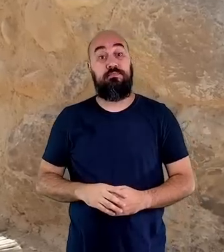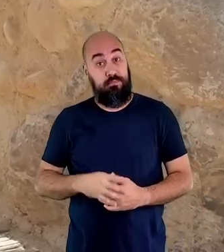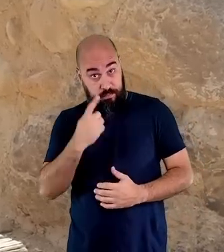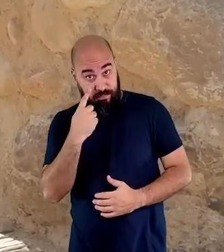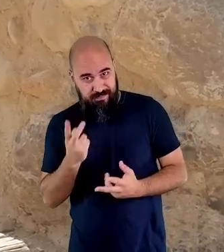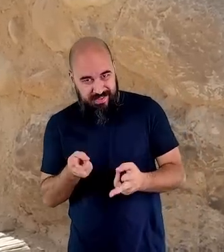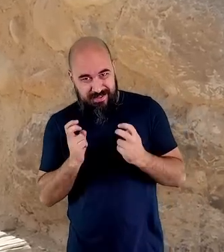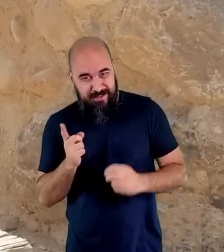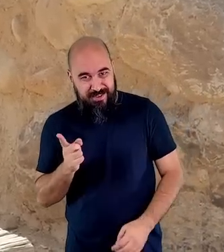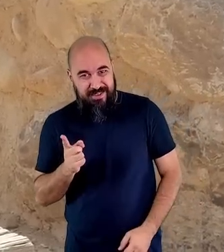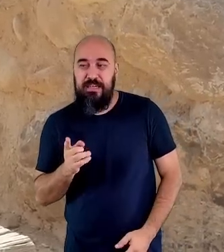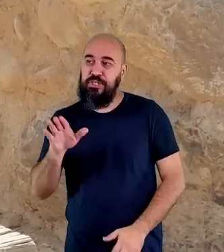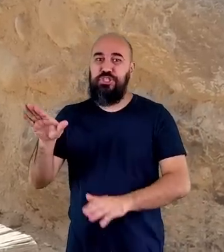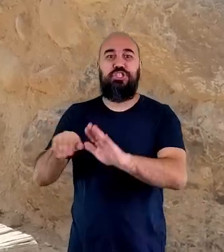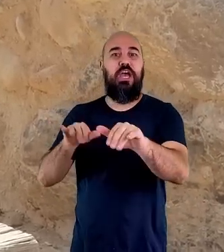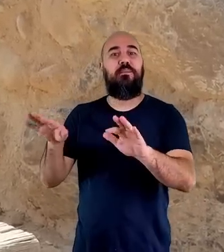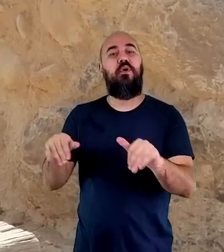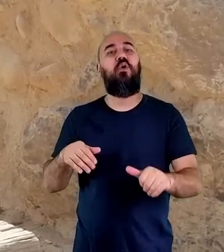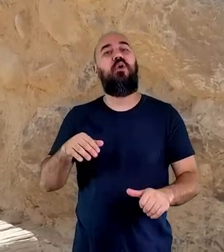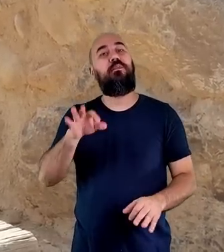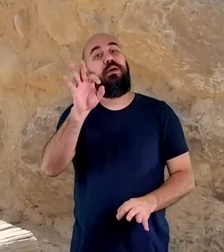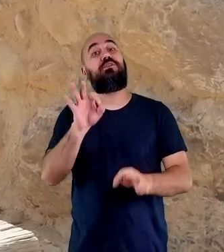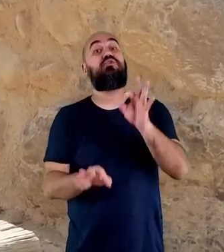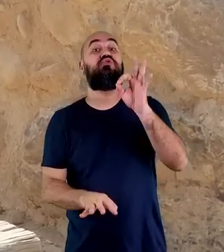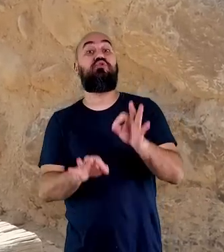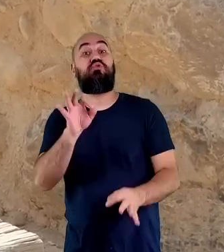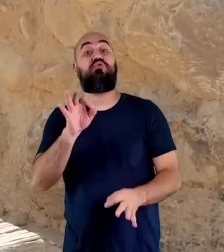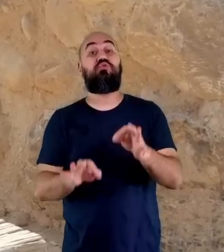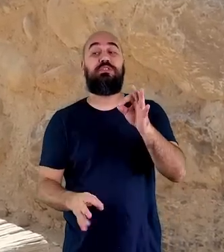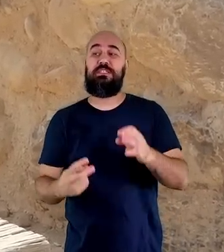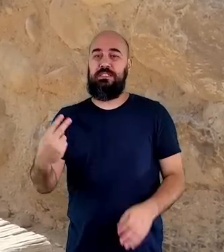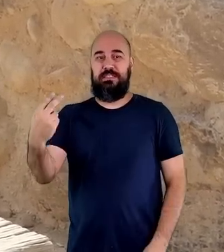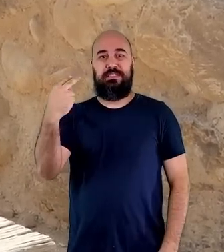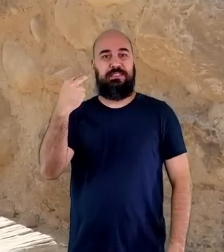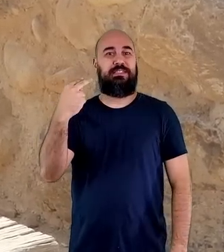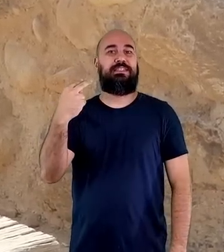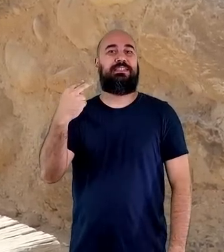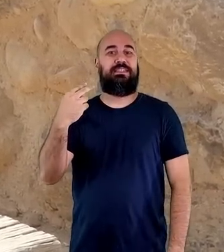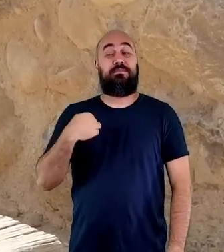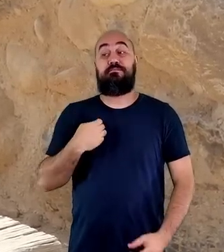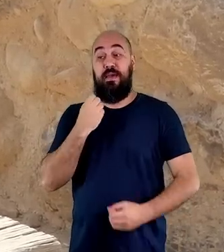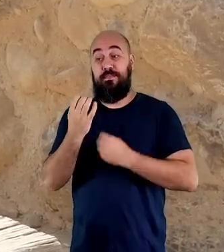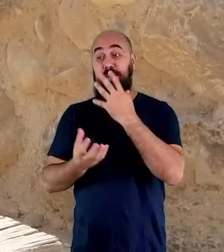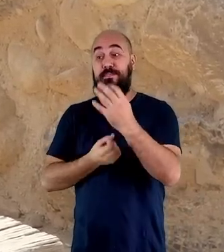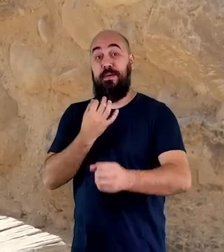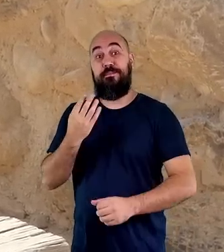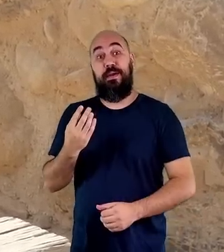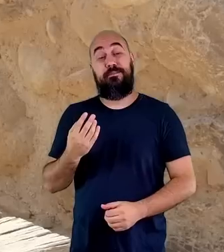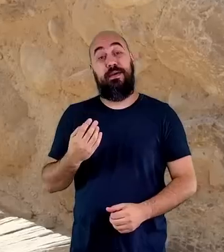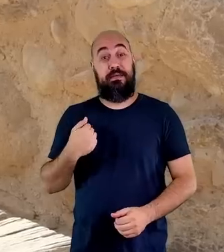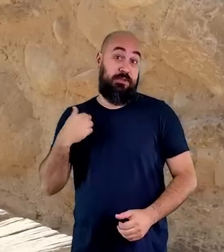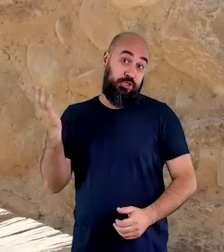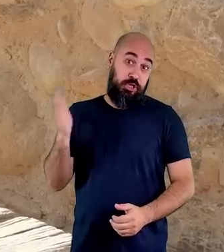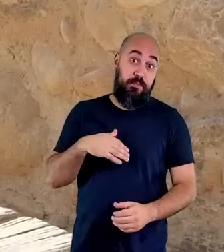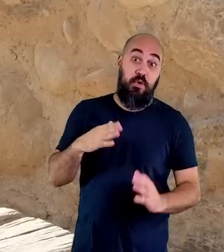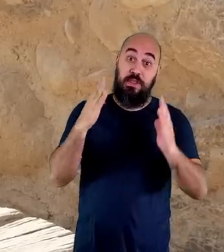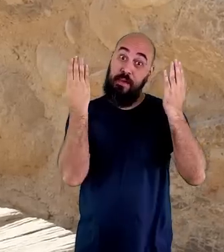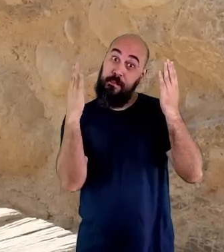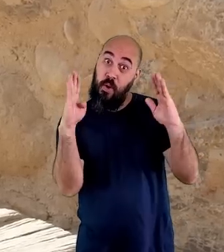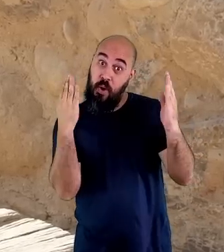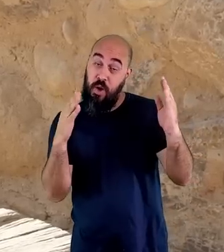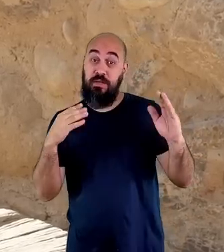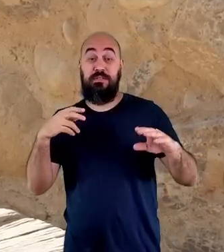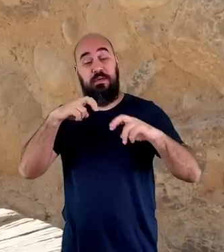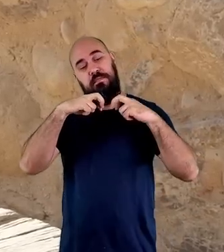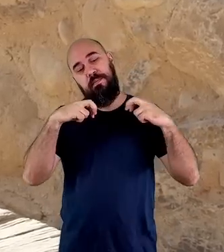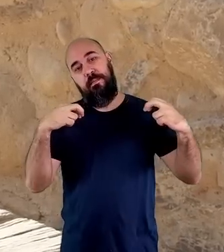Você percebeu o contexto bíblico? Por que Boaz chamou os anciãos até a porta da cidade, a entrada da cidade, sentou ali com os